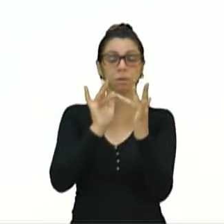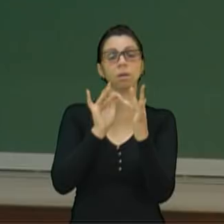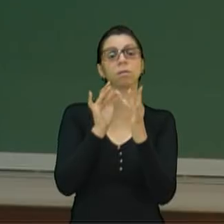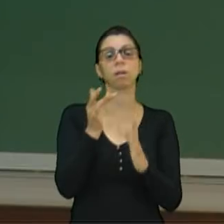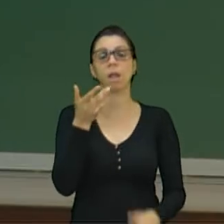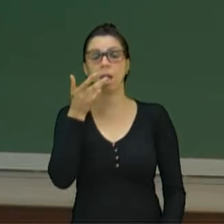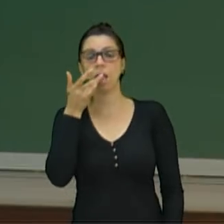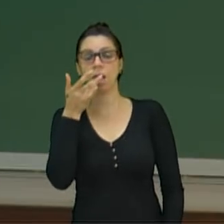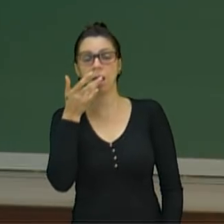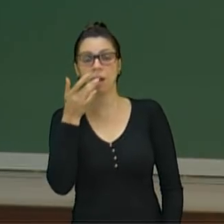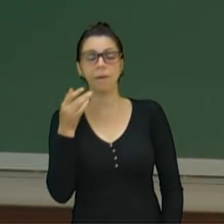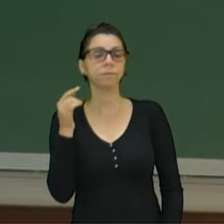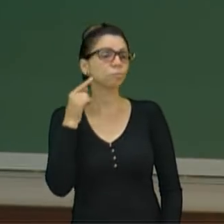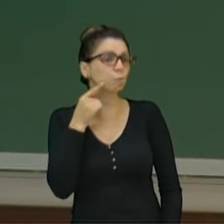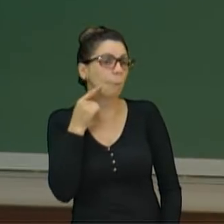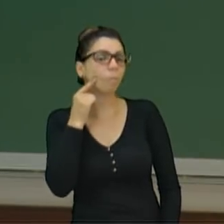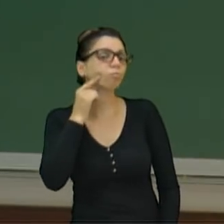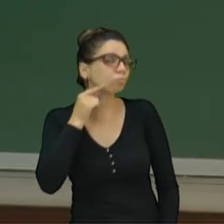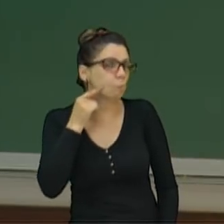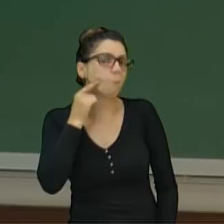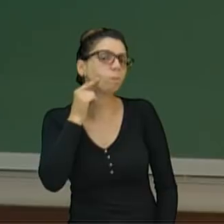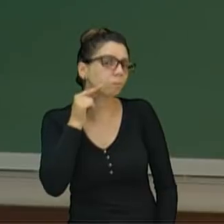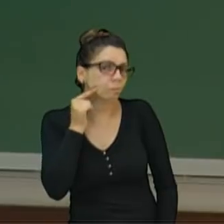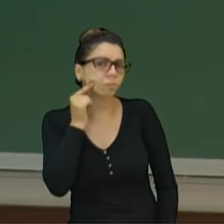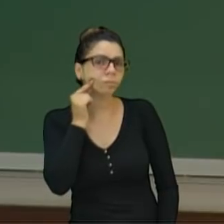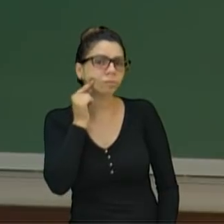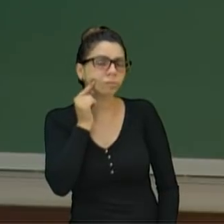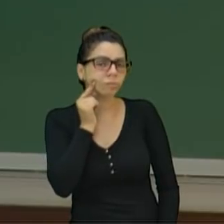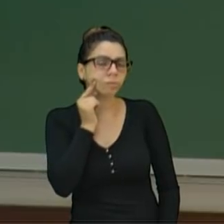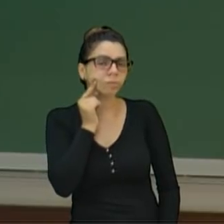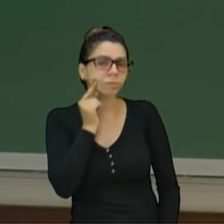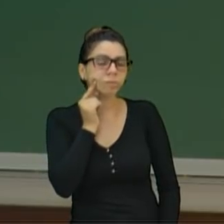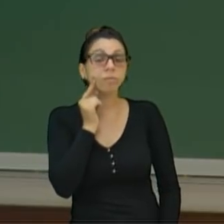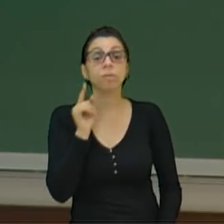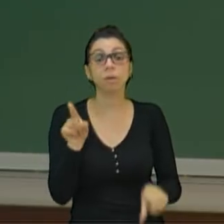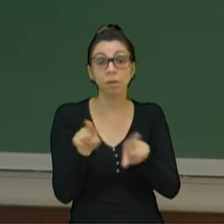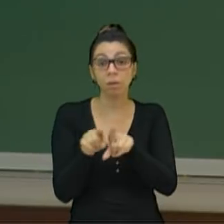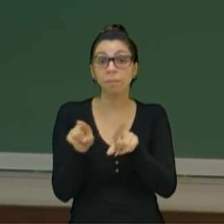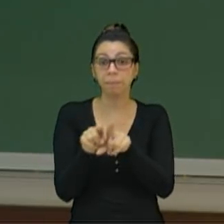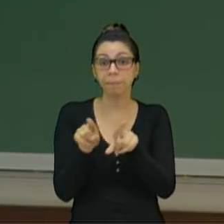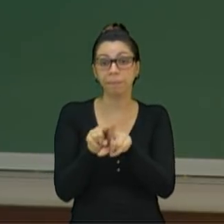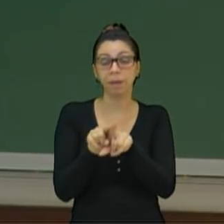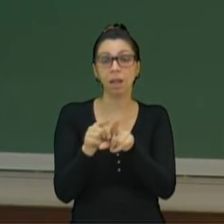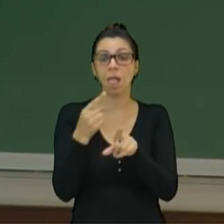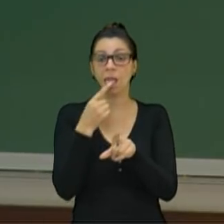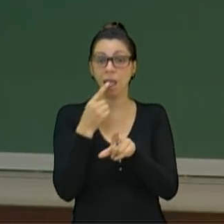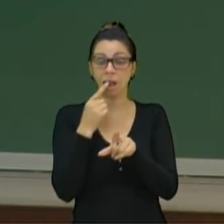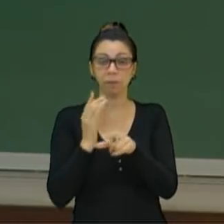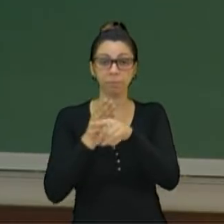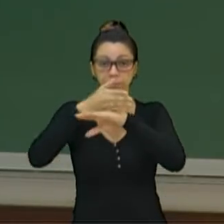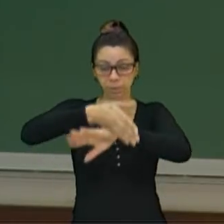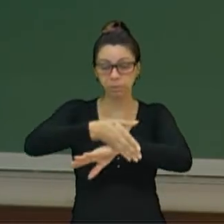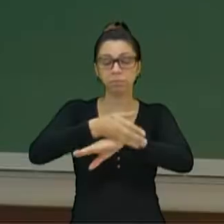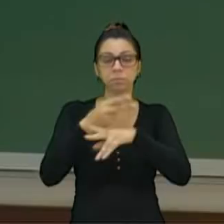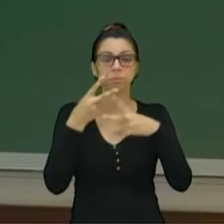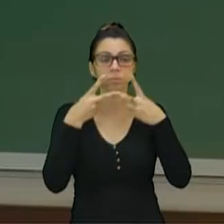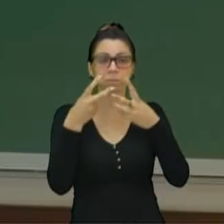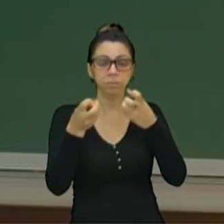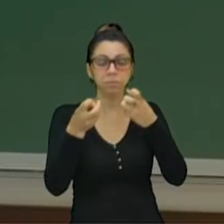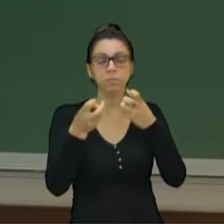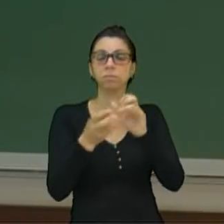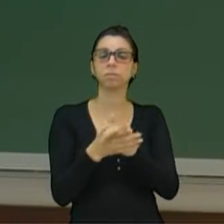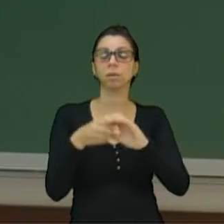língua, estou mastigando o alimento e a língua participa desse processo, ela reconhece o